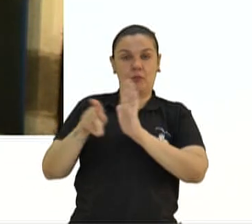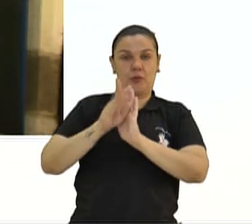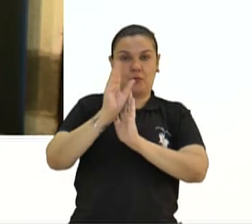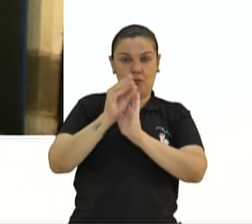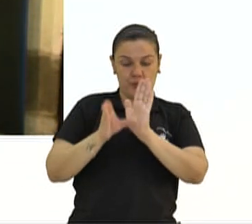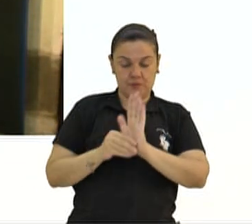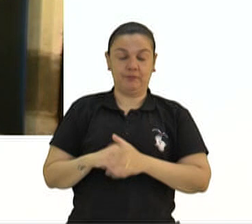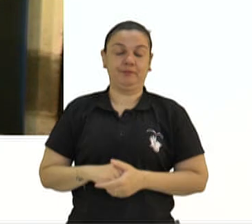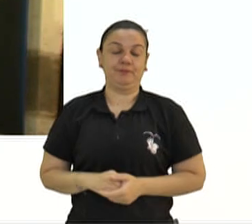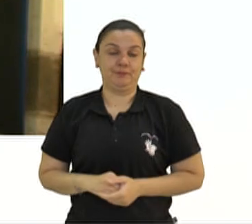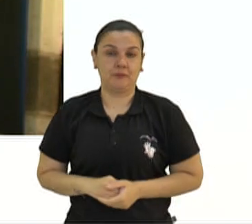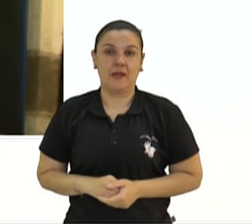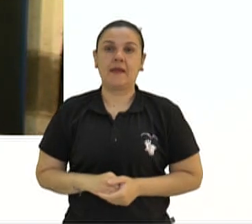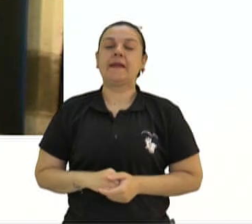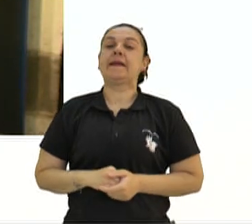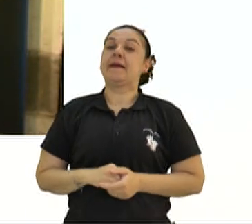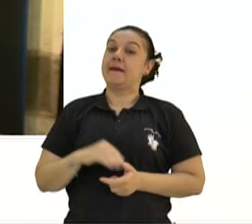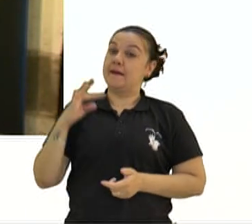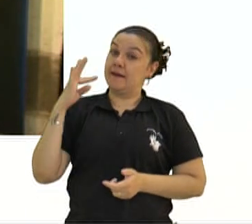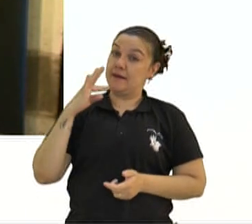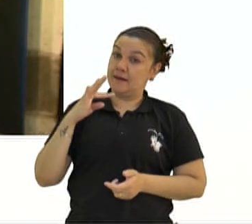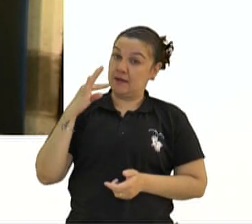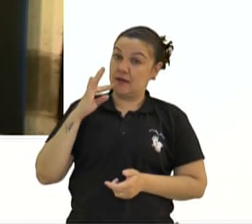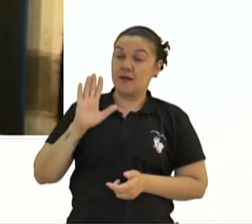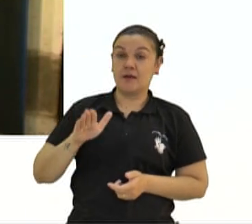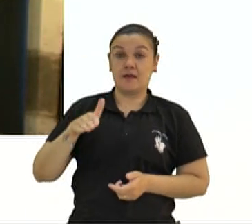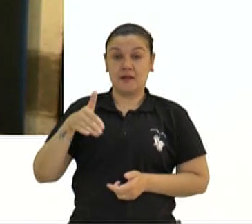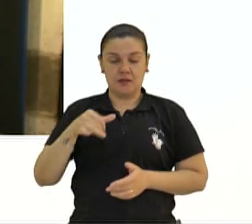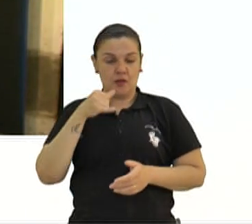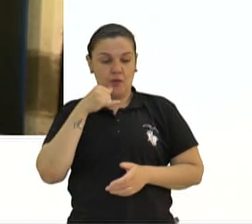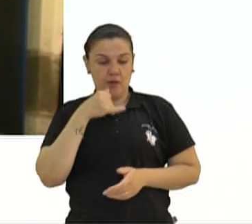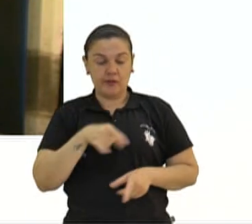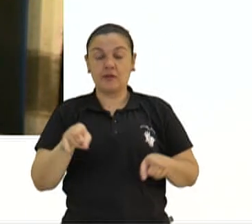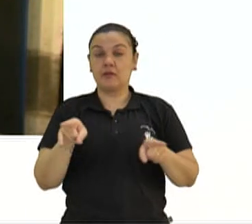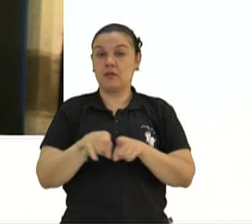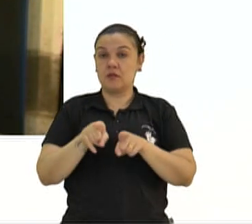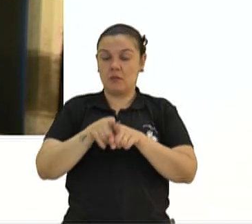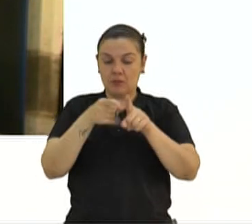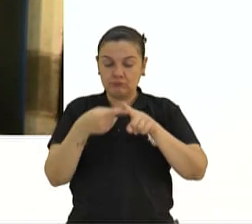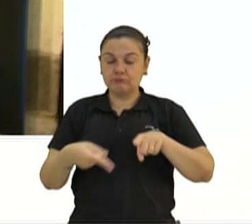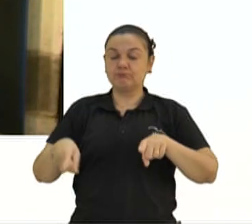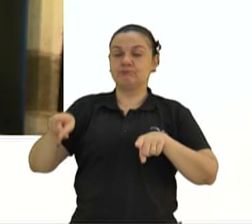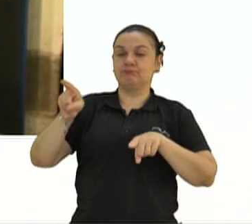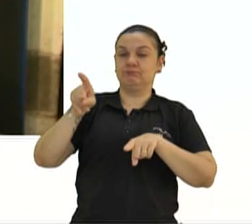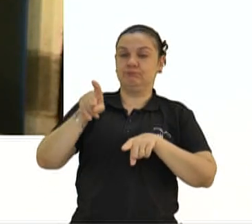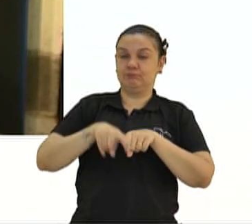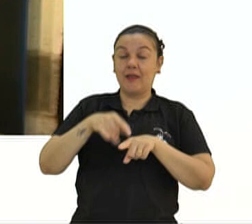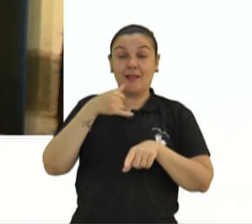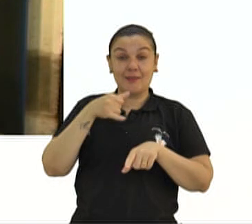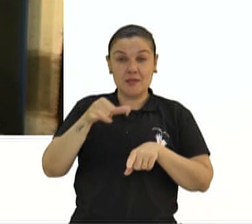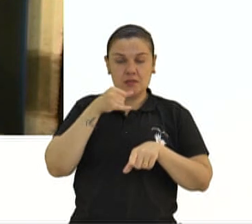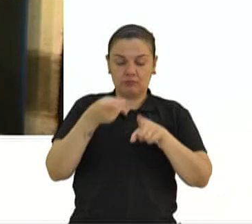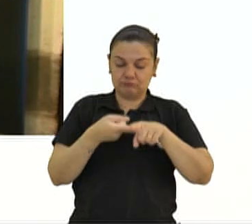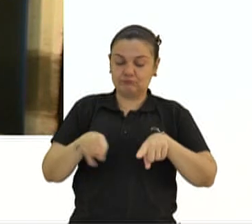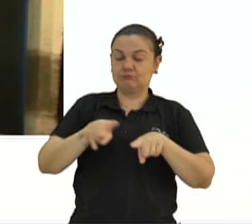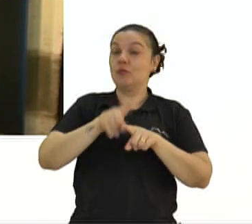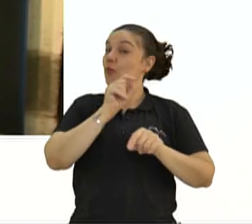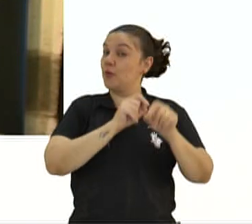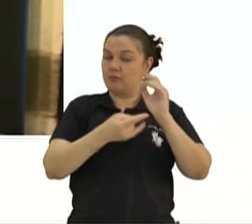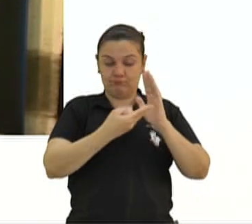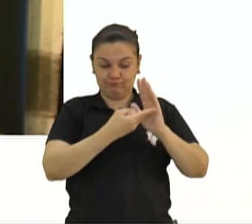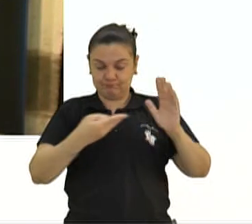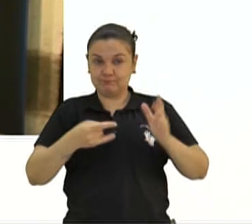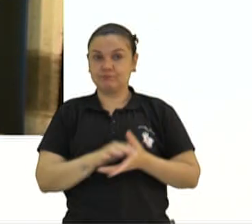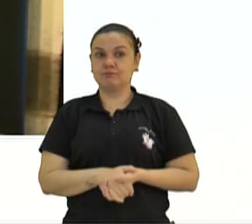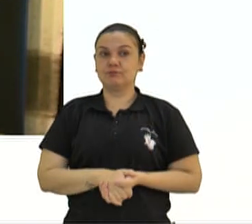Oh, perfeito. Então, de certa forma, a eletricidade está gerando um campo magnético. Posso exatamente, dizer isso? Exatamente. Ah, muito bem. Muito